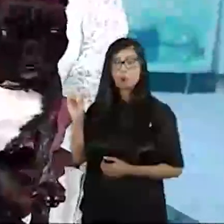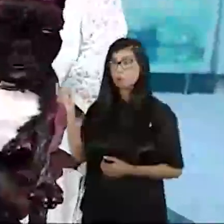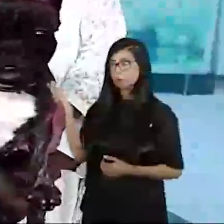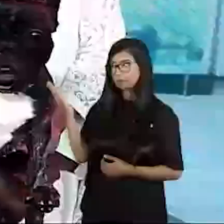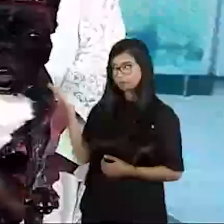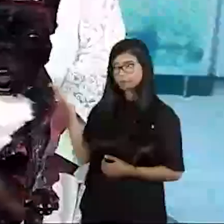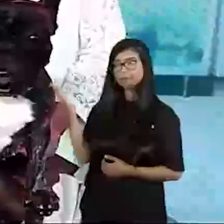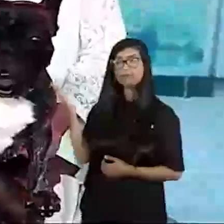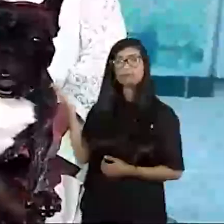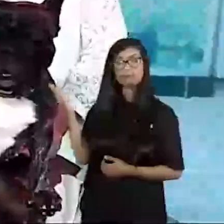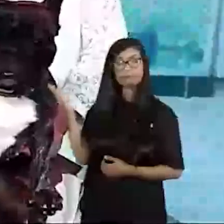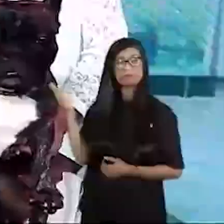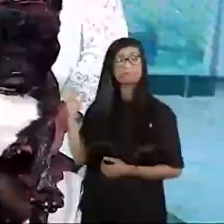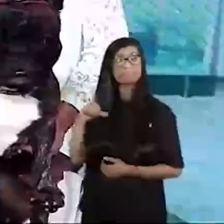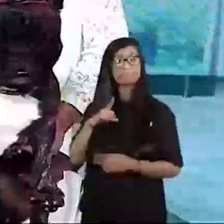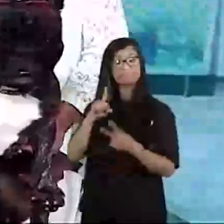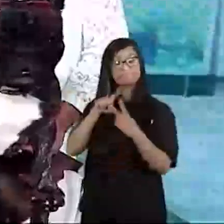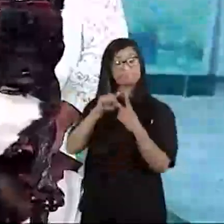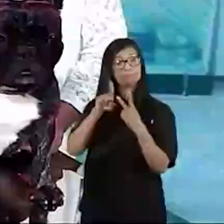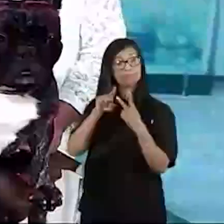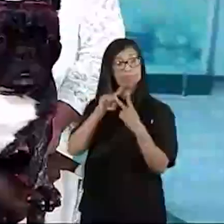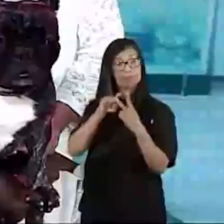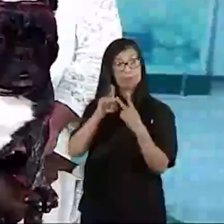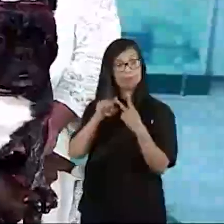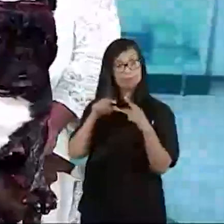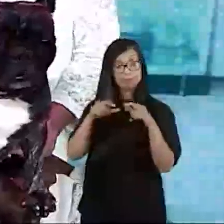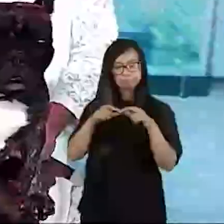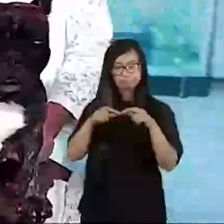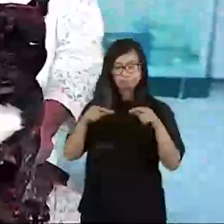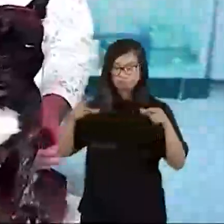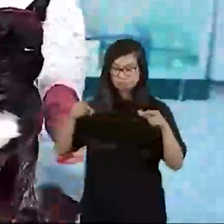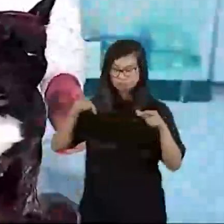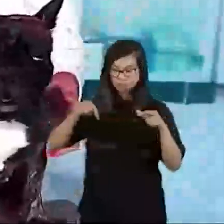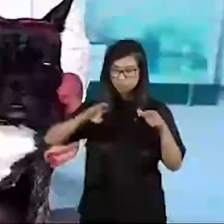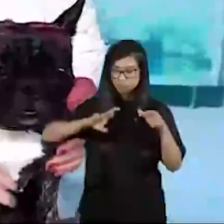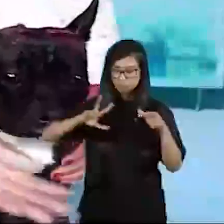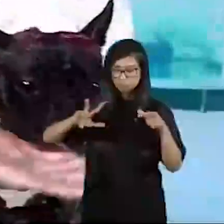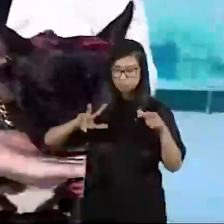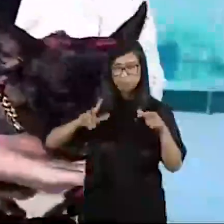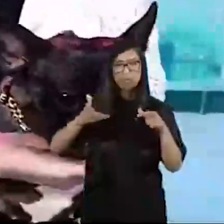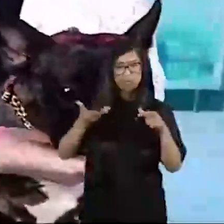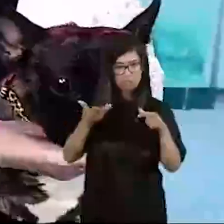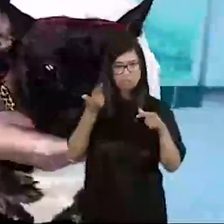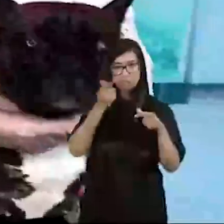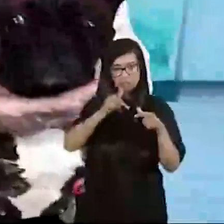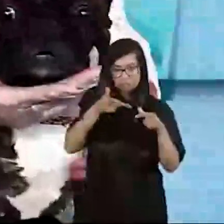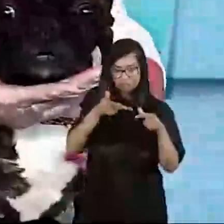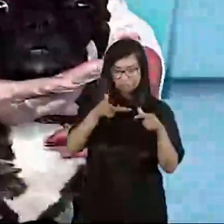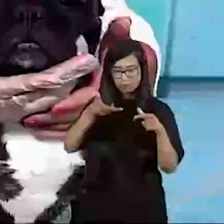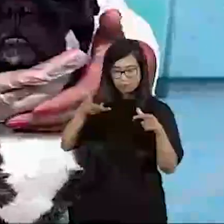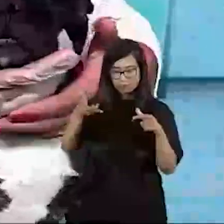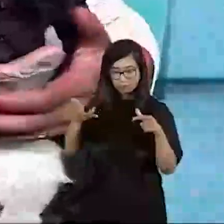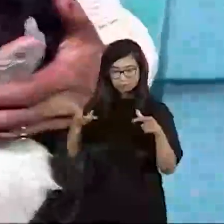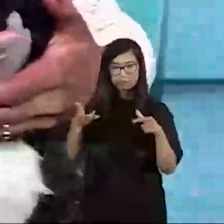executar duas técnicas diferentes. Bom, como uma das queixas dela é a face, ela tá com batom